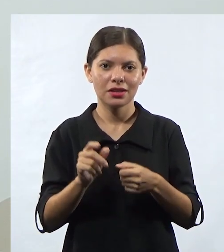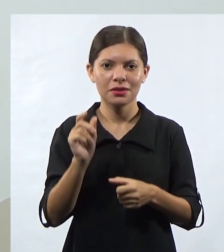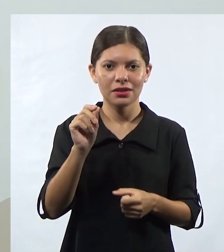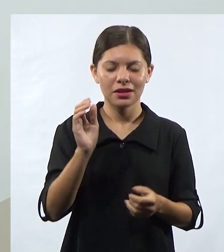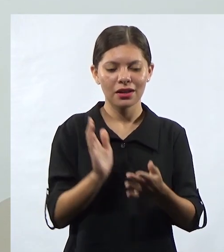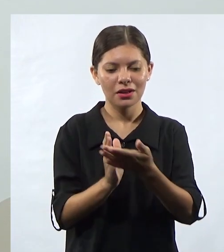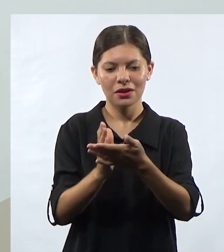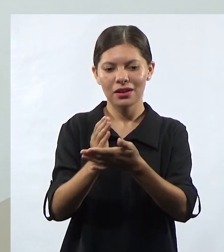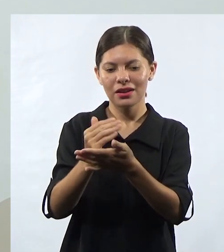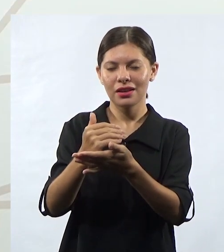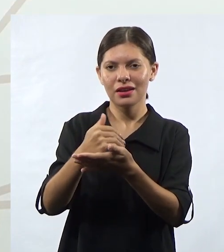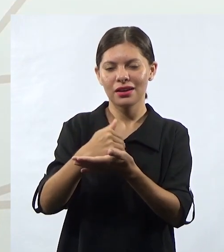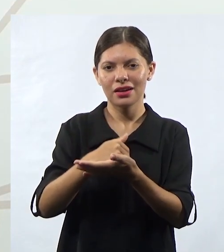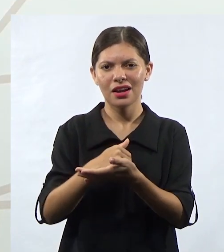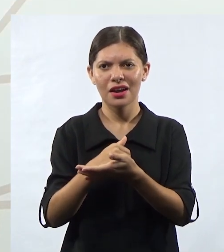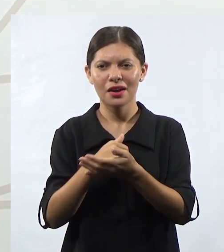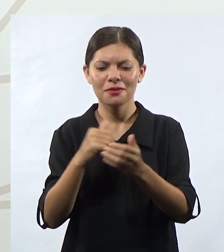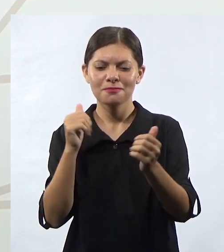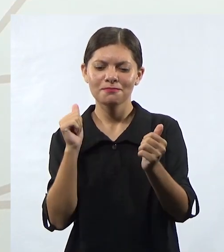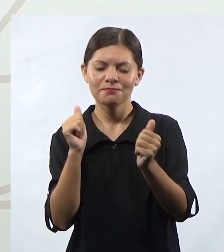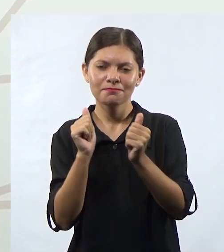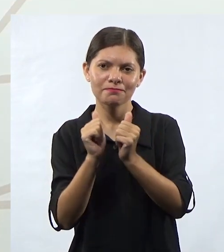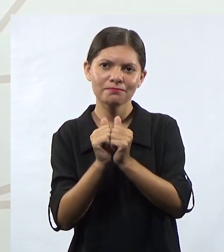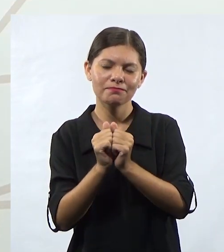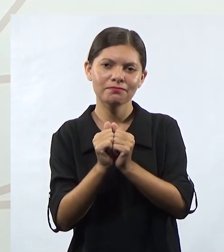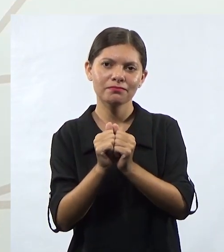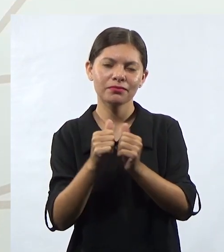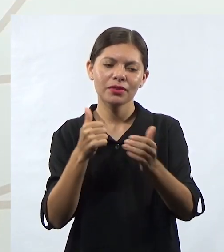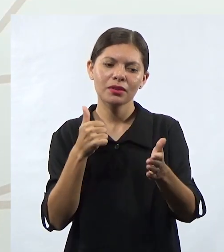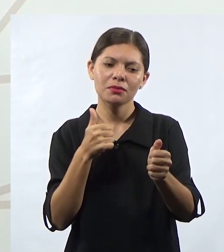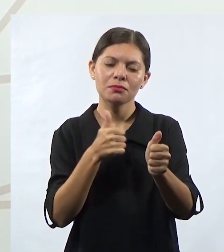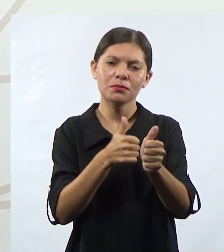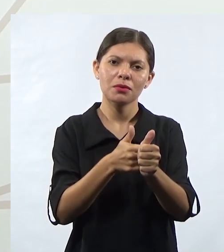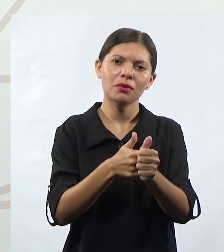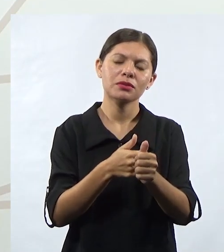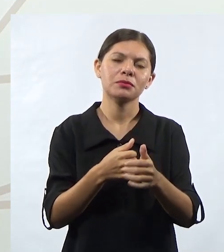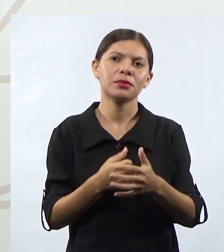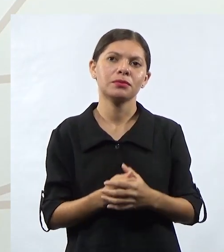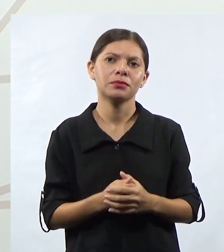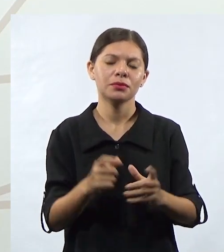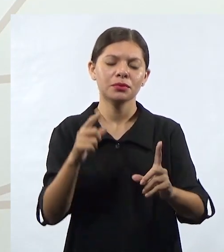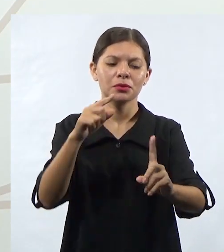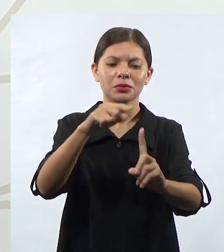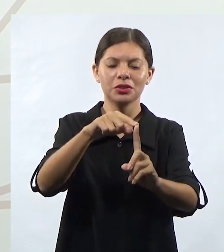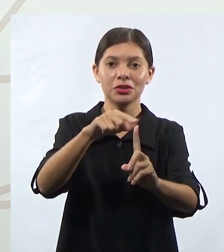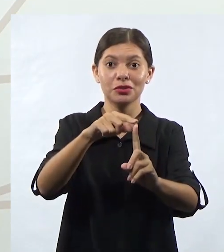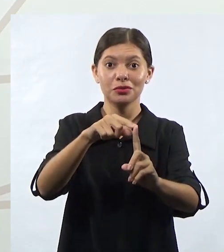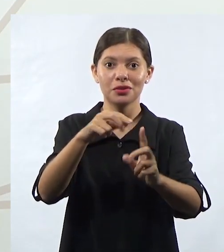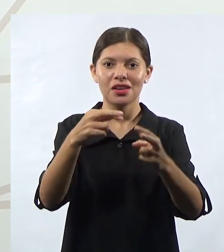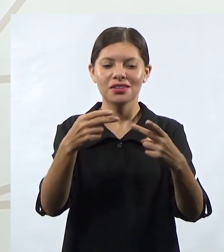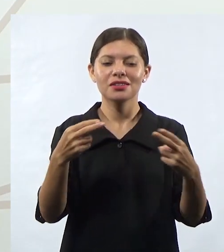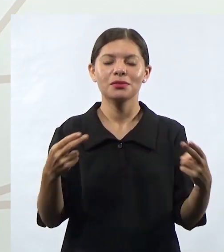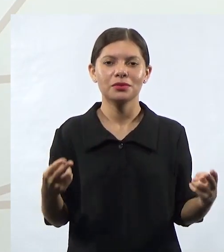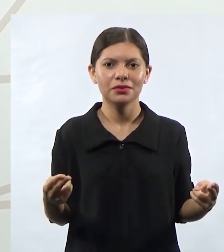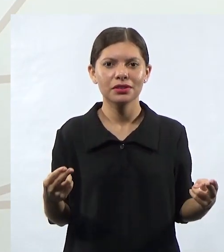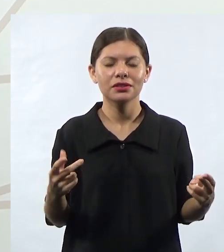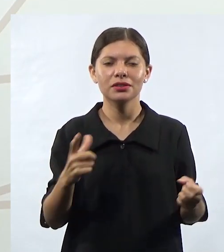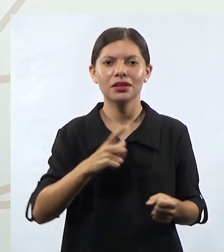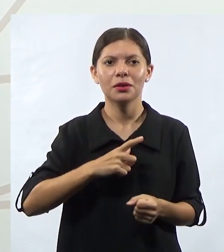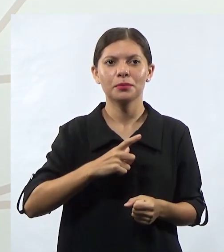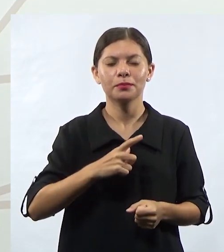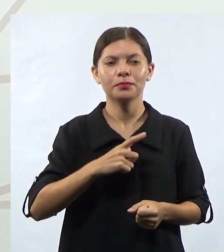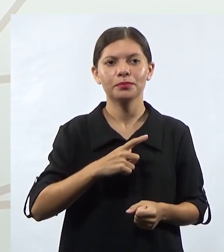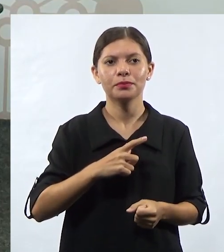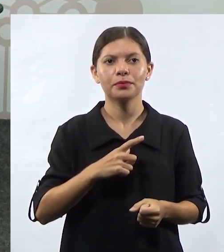uma coleta mais próxima daquilo que você quer de fato, né? Os seus objetivos. E tem uma diferença, professora. Às vezes a gente não